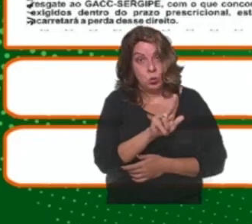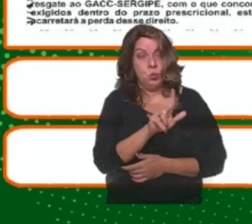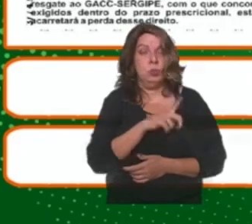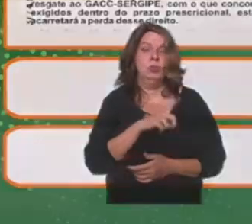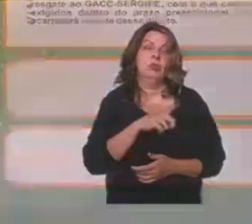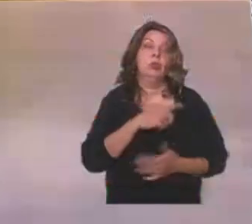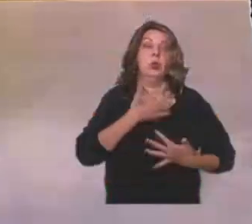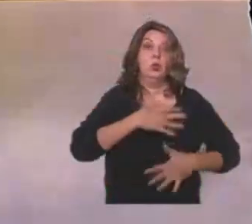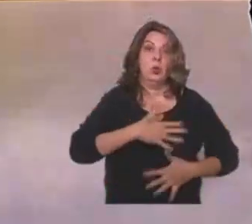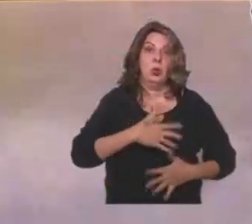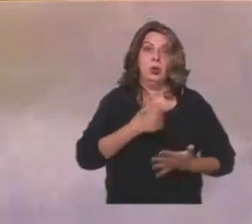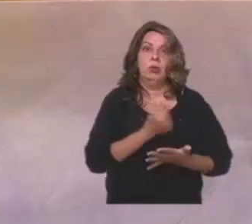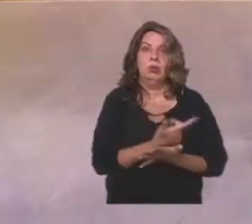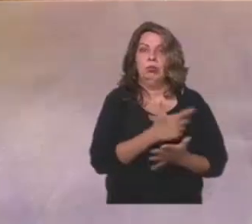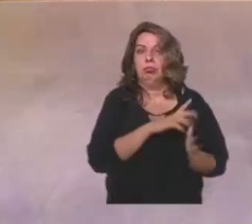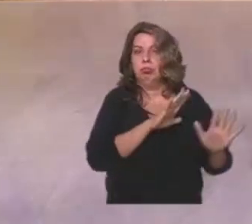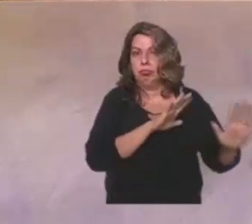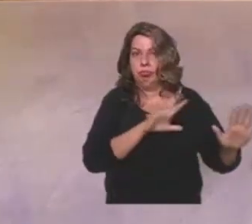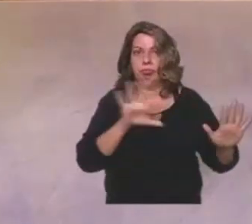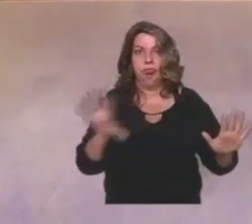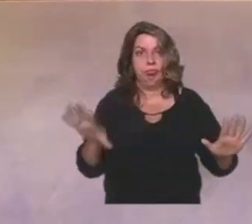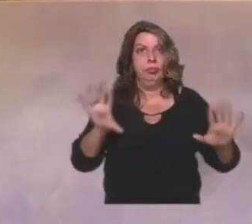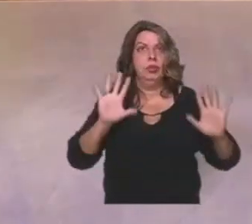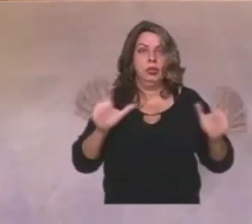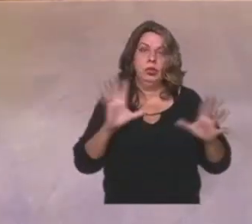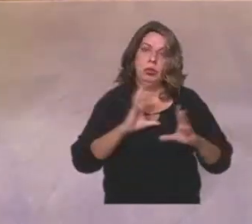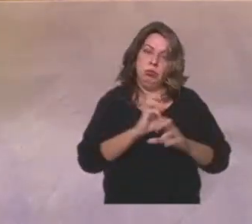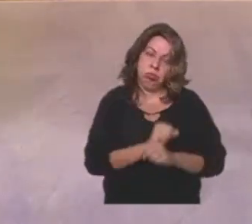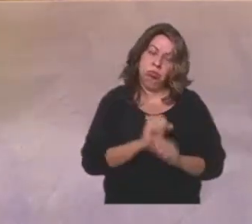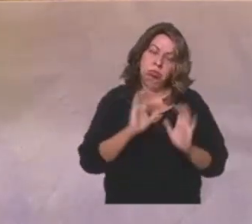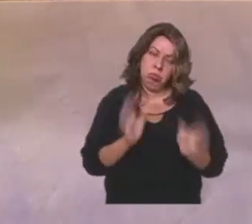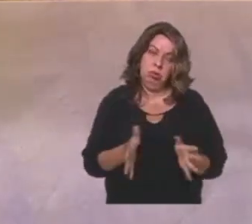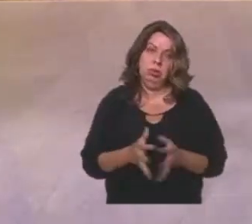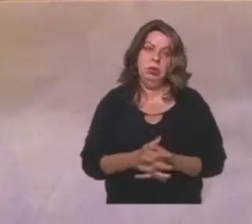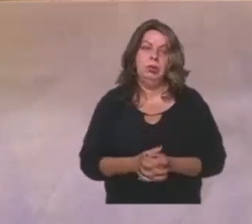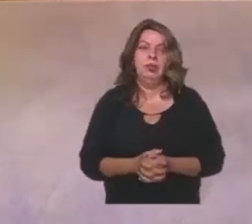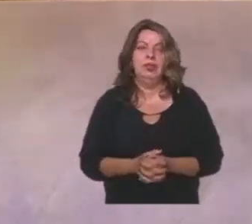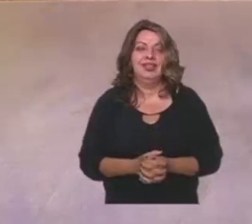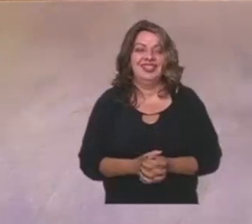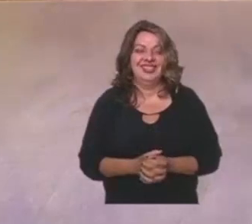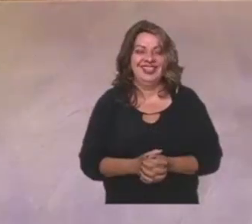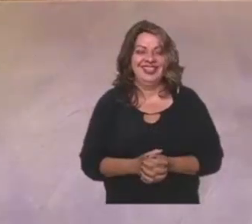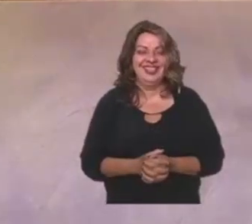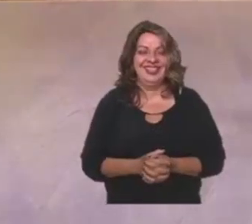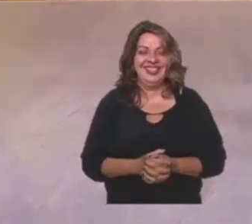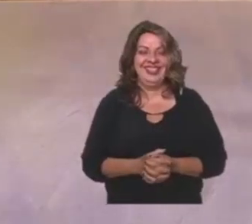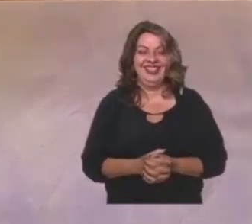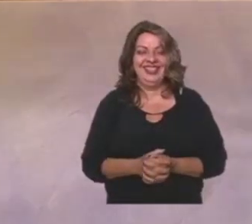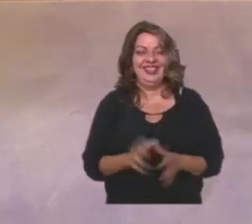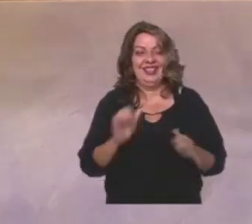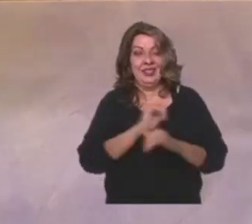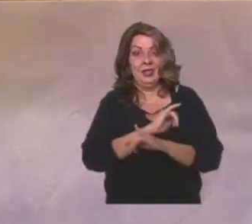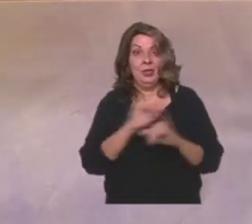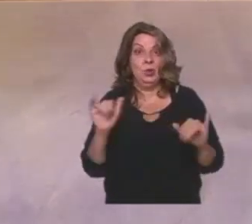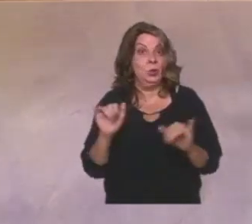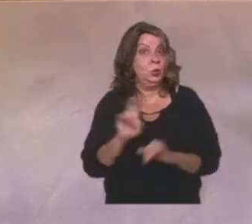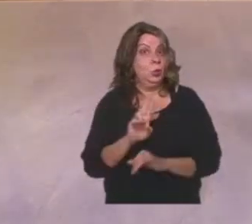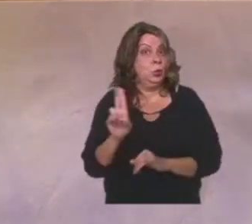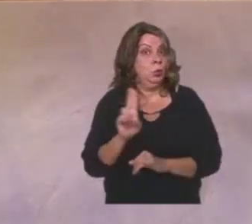então mais uma sequência de 25 contemplados do Gira Sergipe. Como é bom anunciar aí, viu? Esses nomes incríveis.